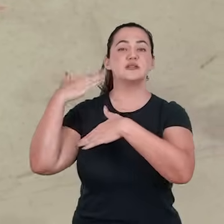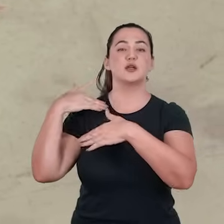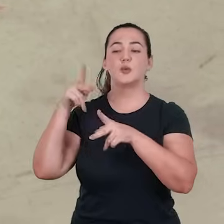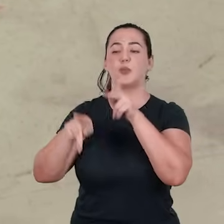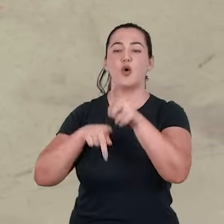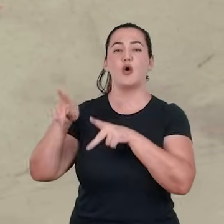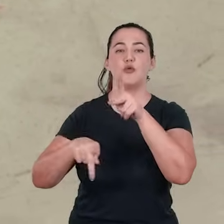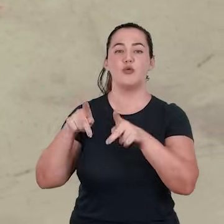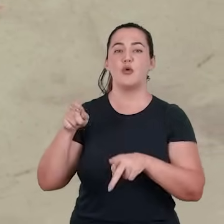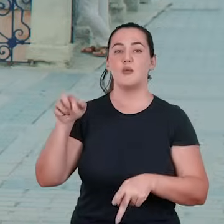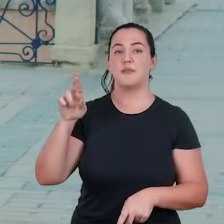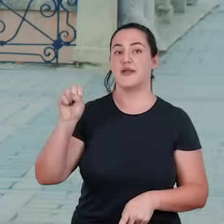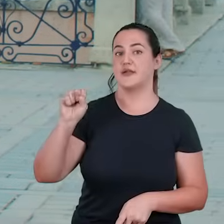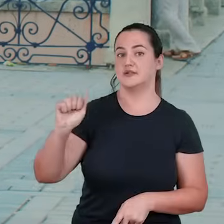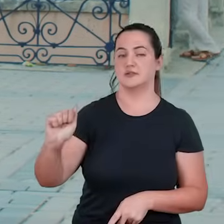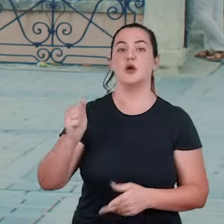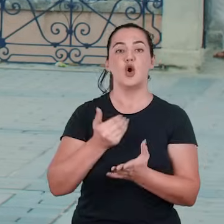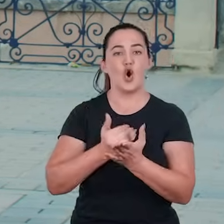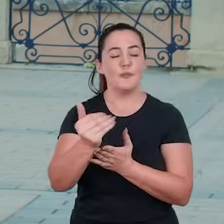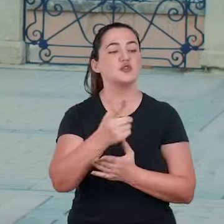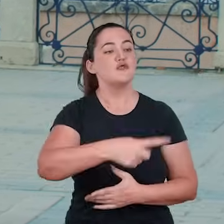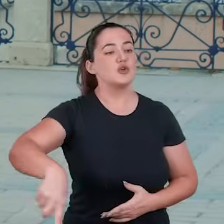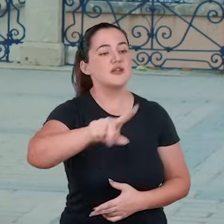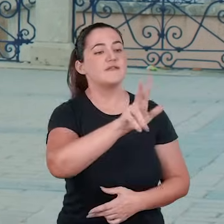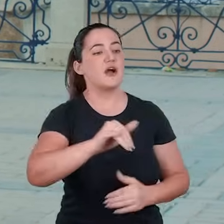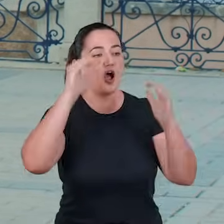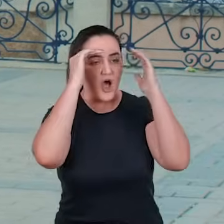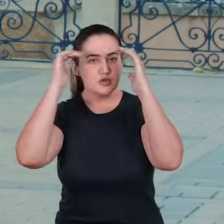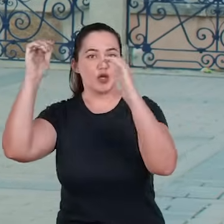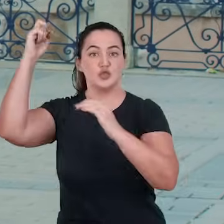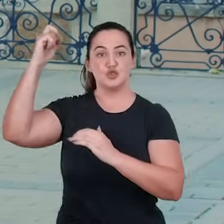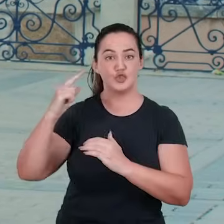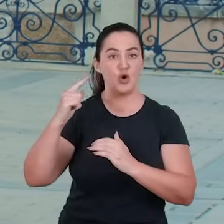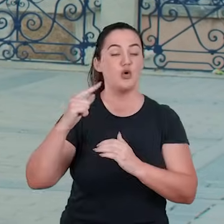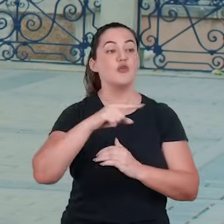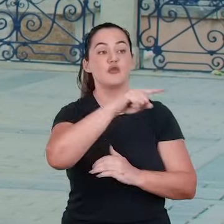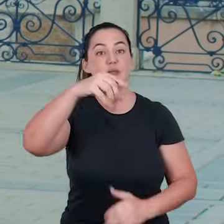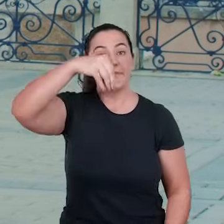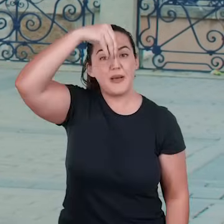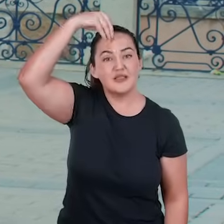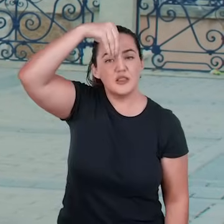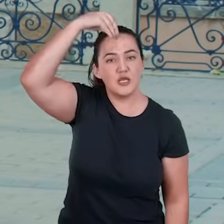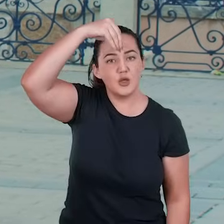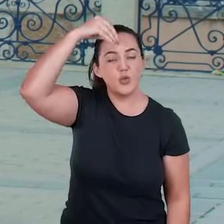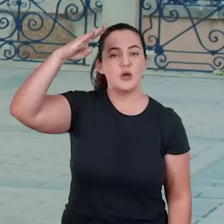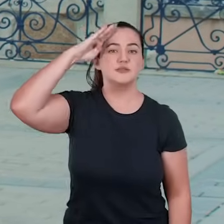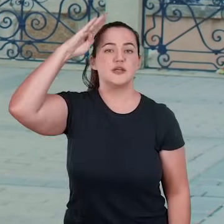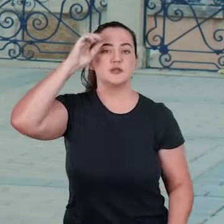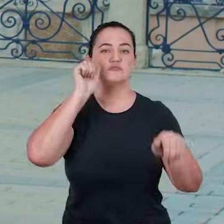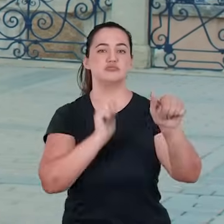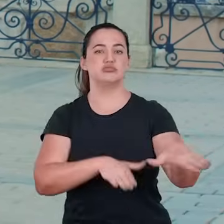que era o deus Sol, se tornou o patrono do exército romano. Então era prioritário para Constantino